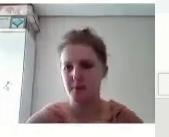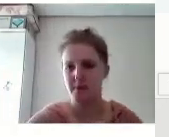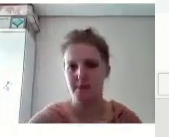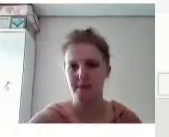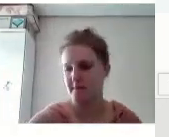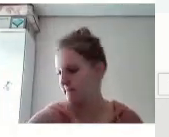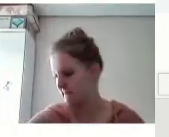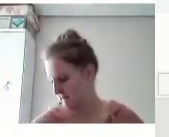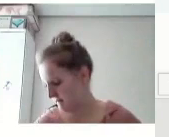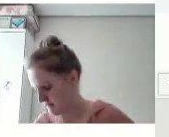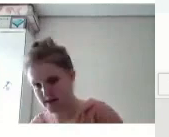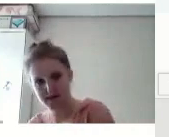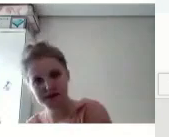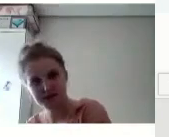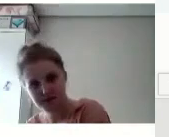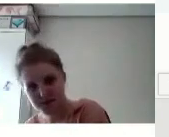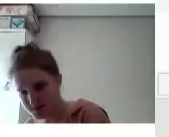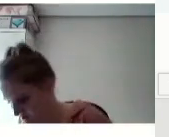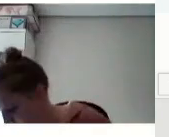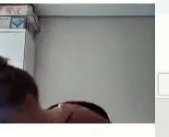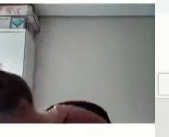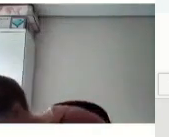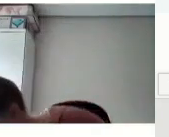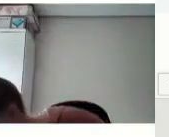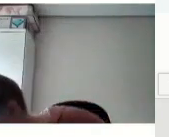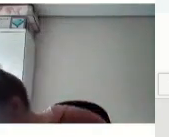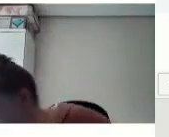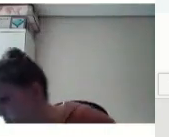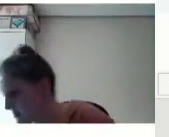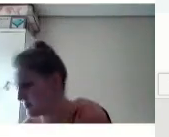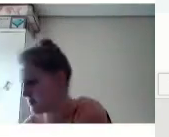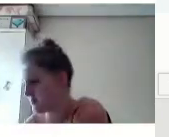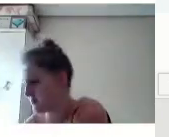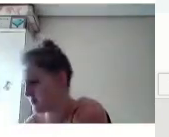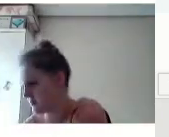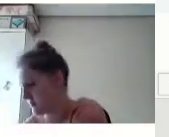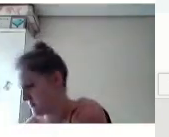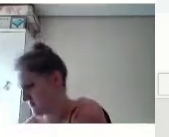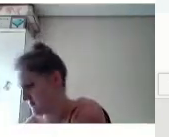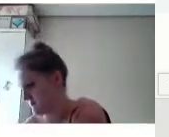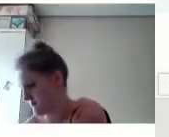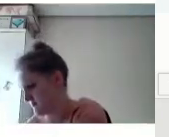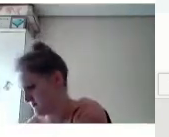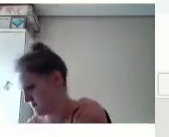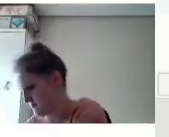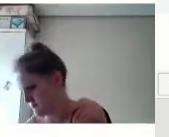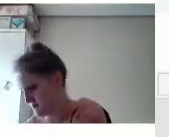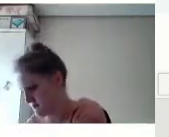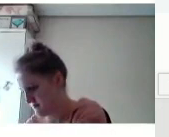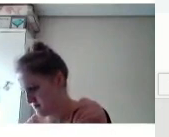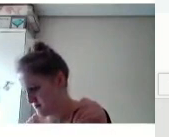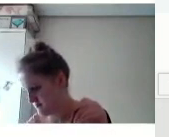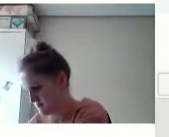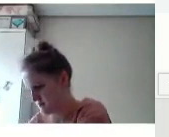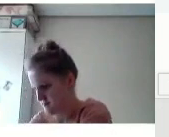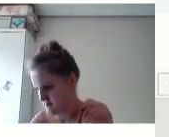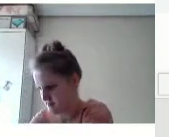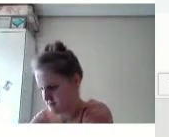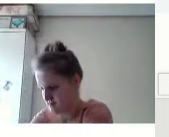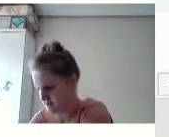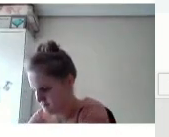f, a gente pode lembrar que esses dois termos aqui nada mais são que, em primeira ordem, né,